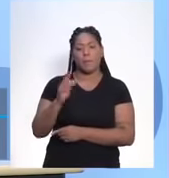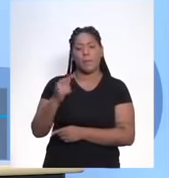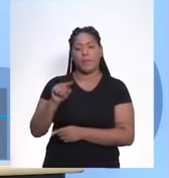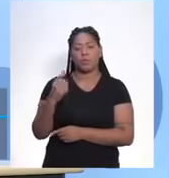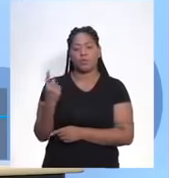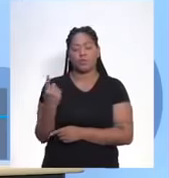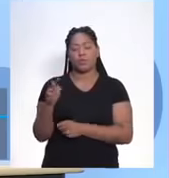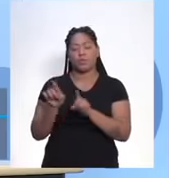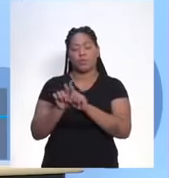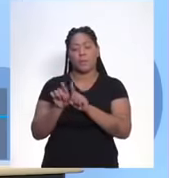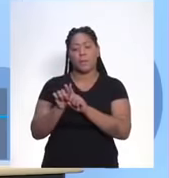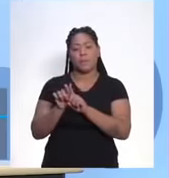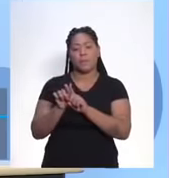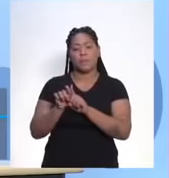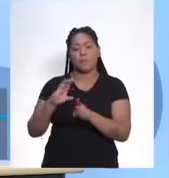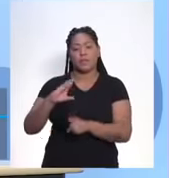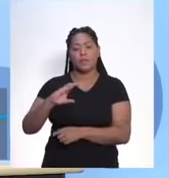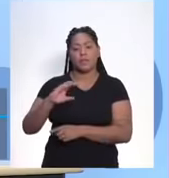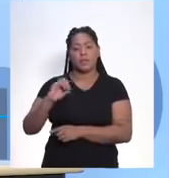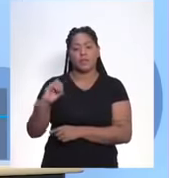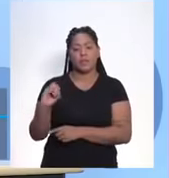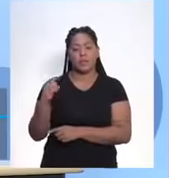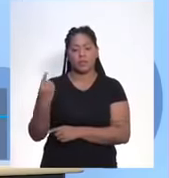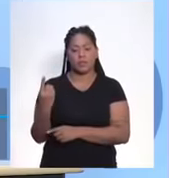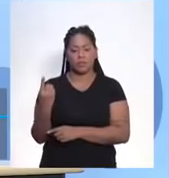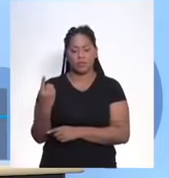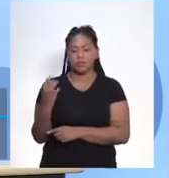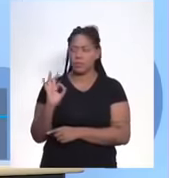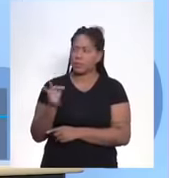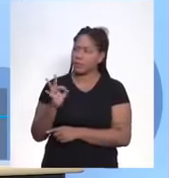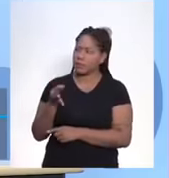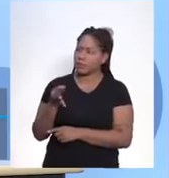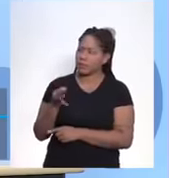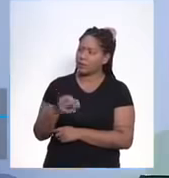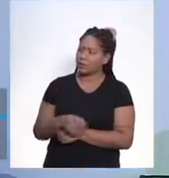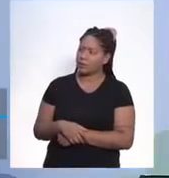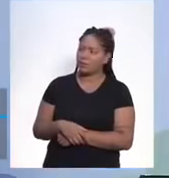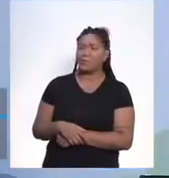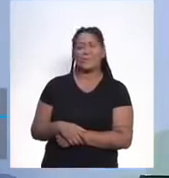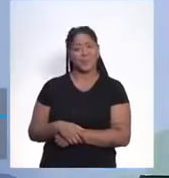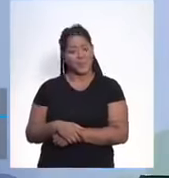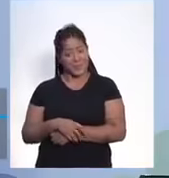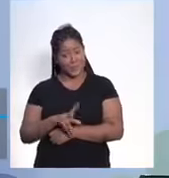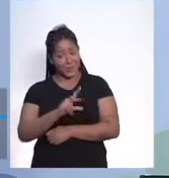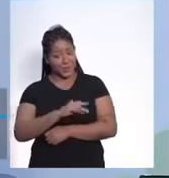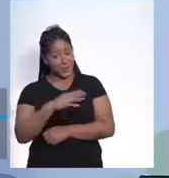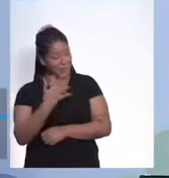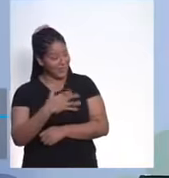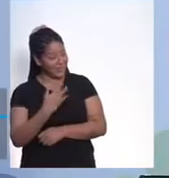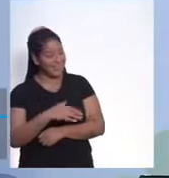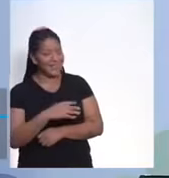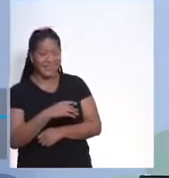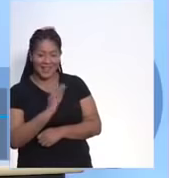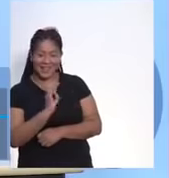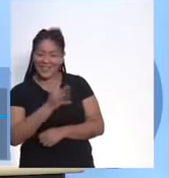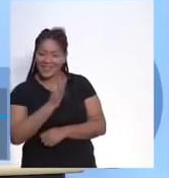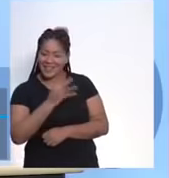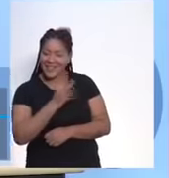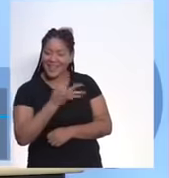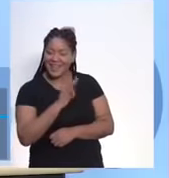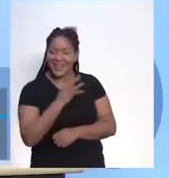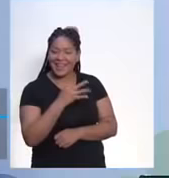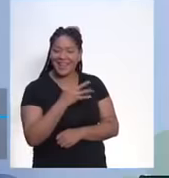1 e 3 ec-101 sexo Tá certo tá isso aí ele pegou e